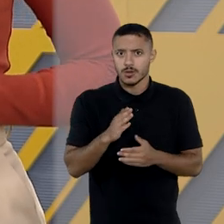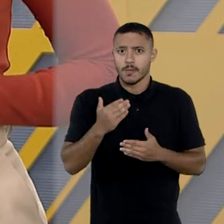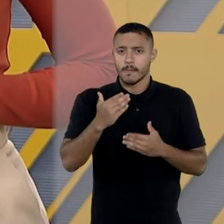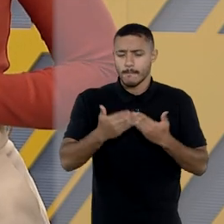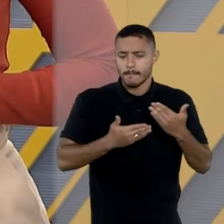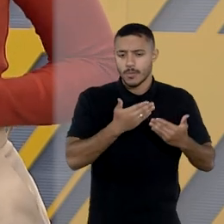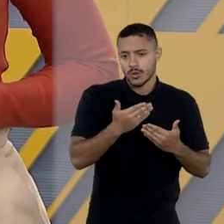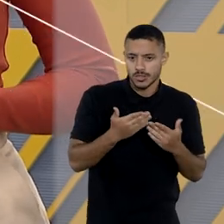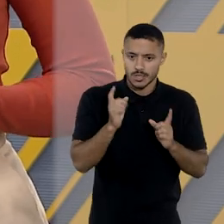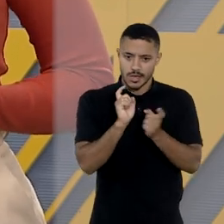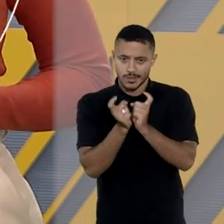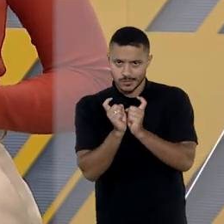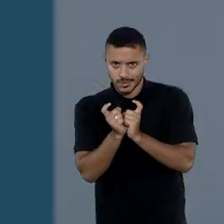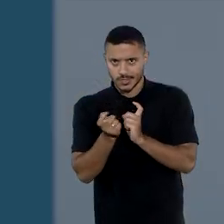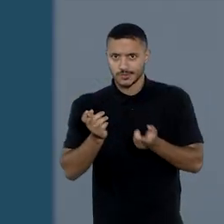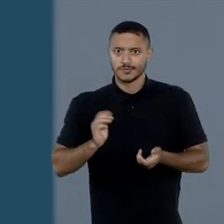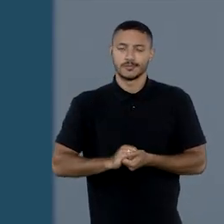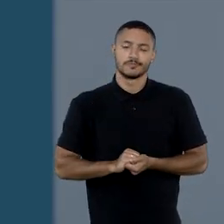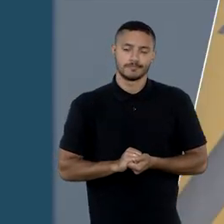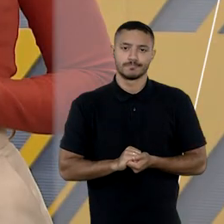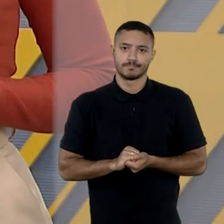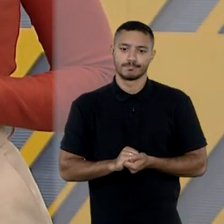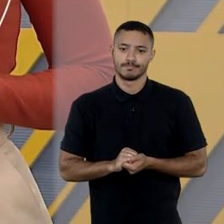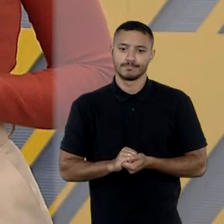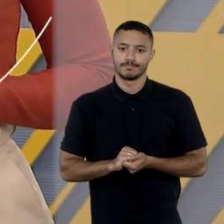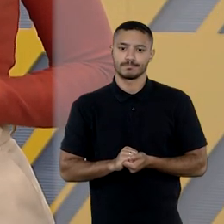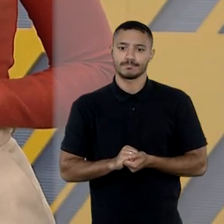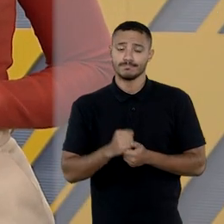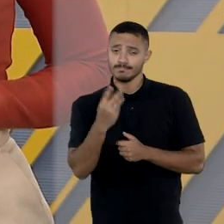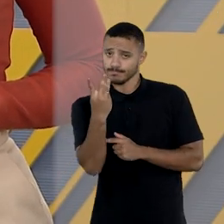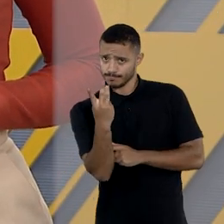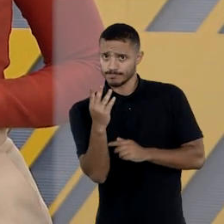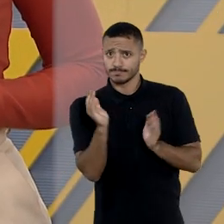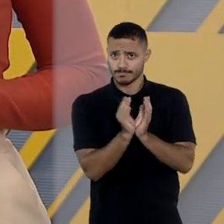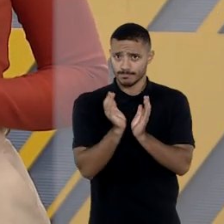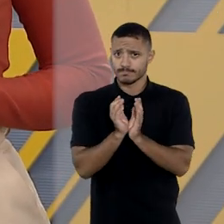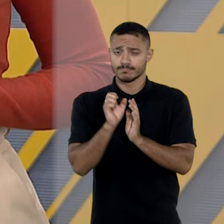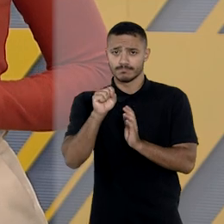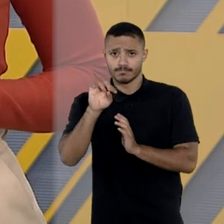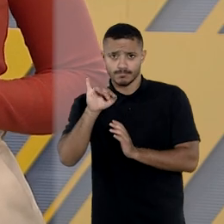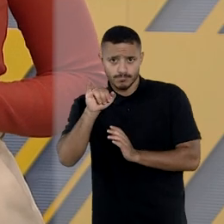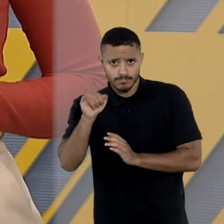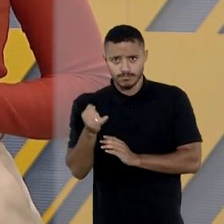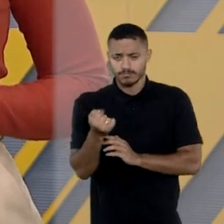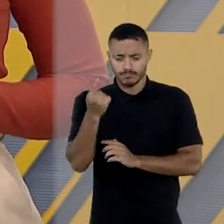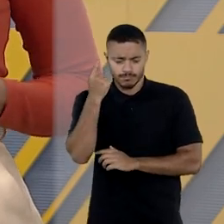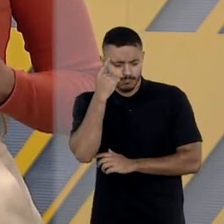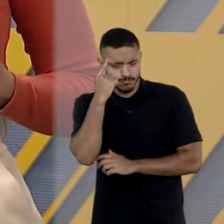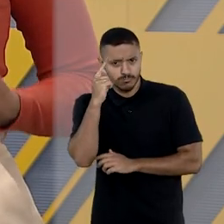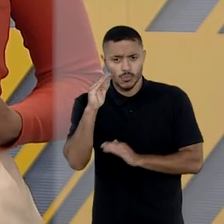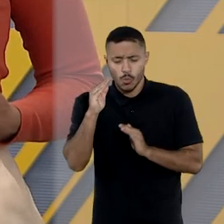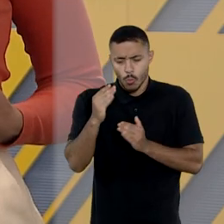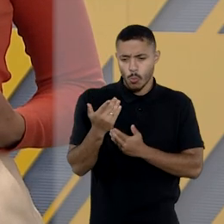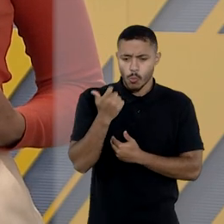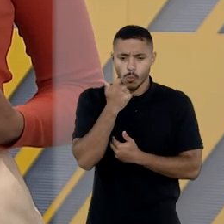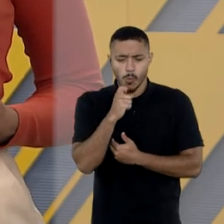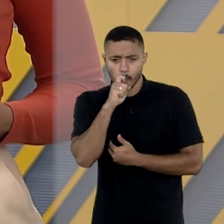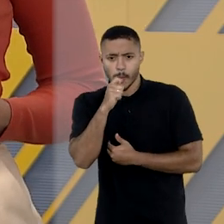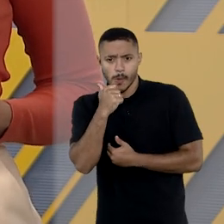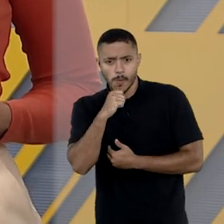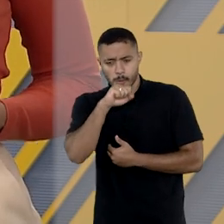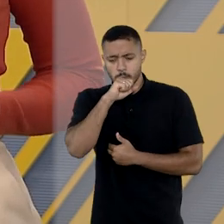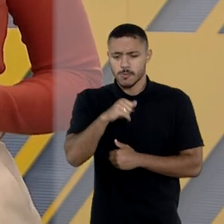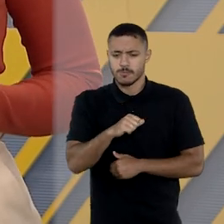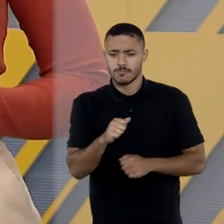processo administrativo disciplinar. E a terceira turma do STJ decidiu que atentado contra os pais cometido